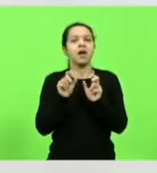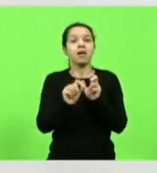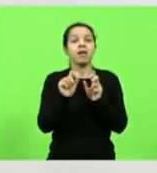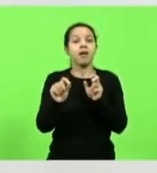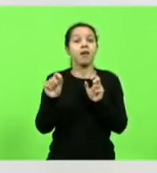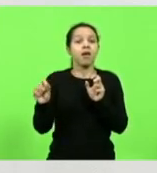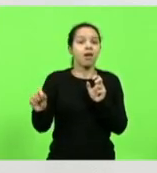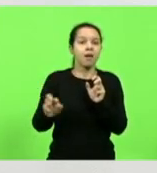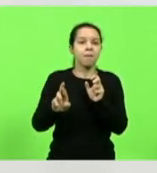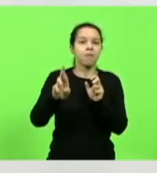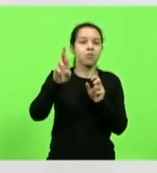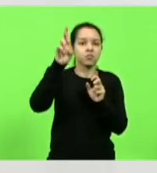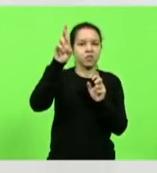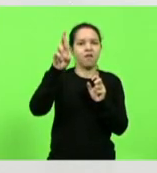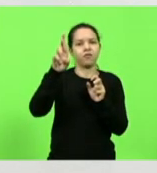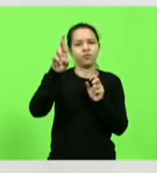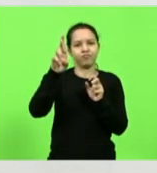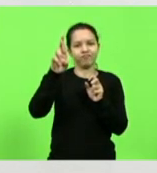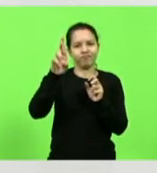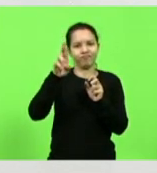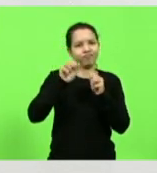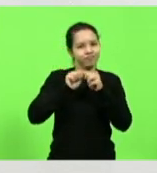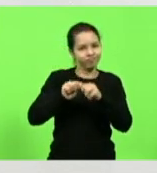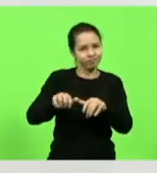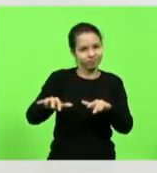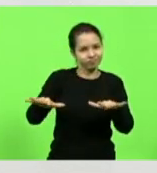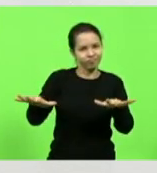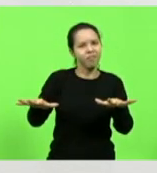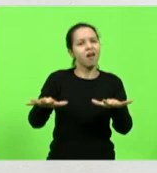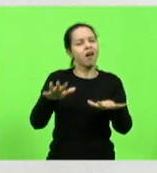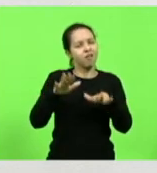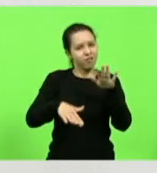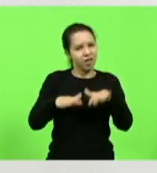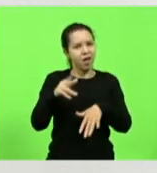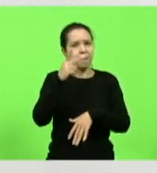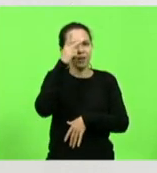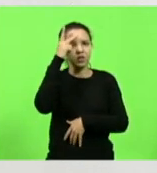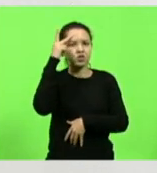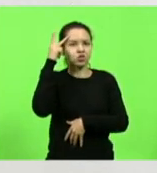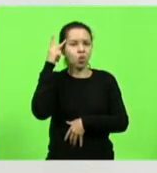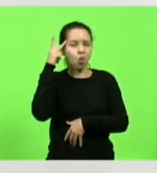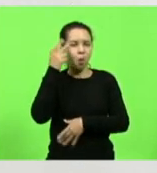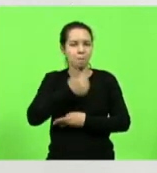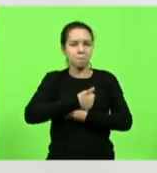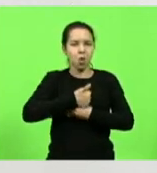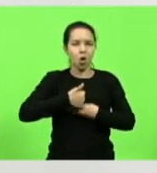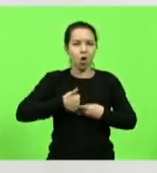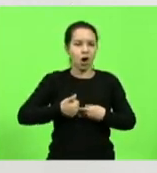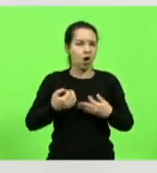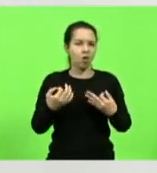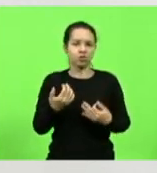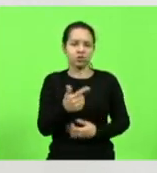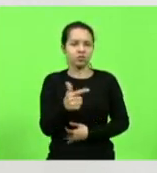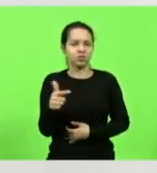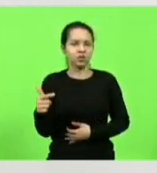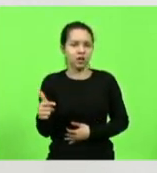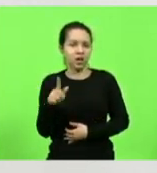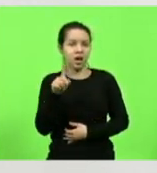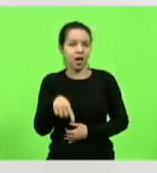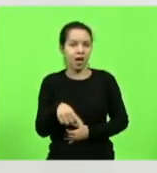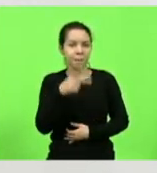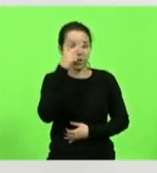externando esse tipo de coisa. Geralmente pessoas que não têm bagagem moral alguma, idiotas úteis, que